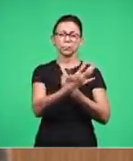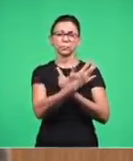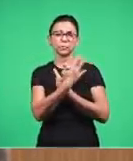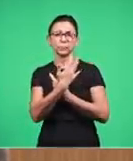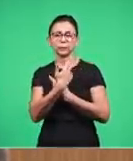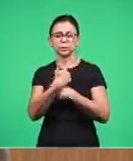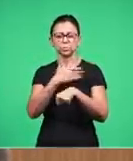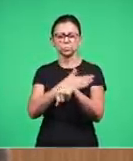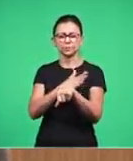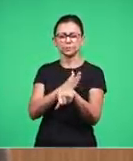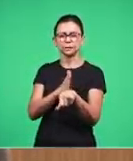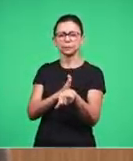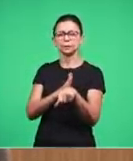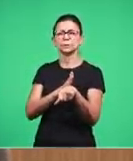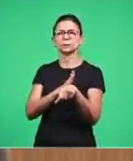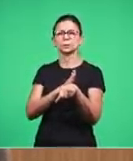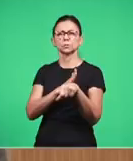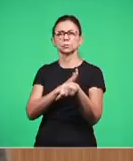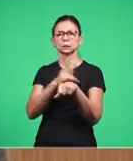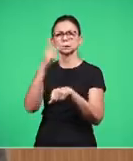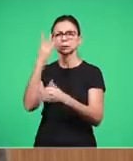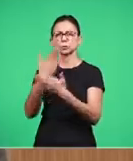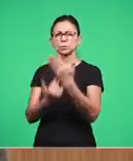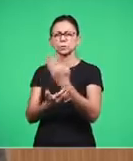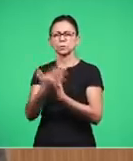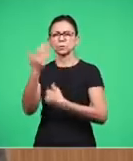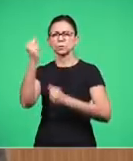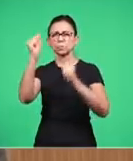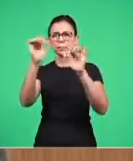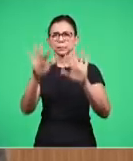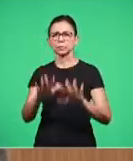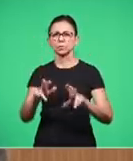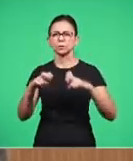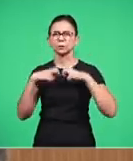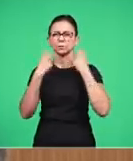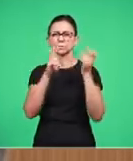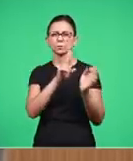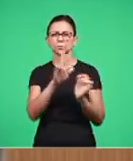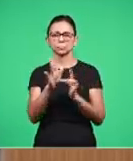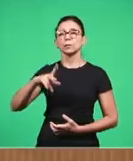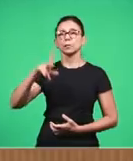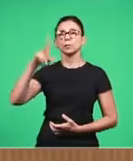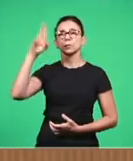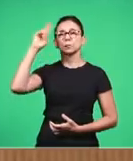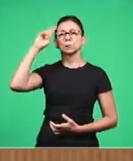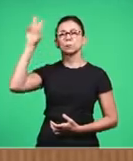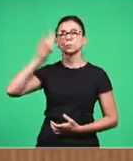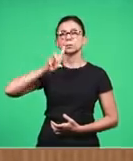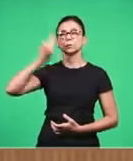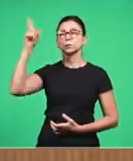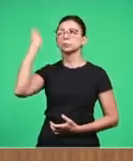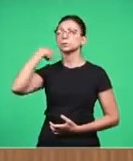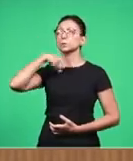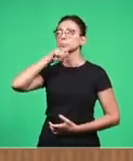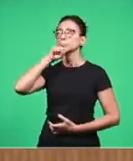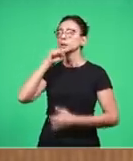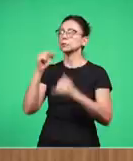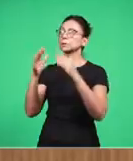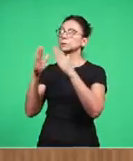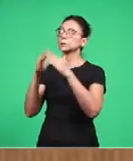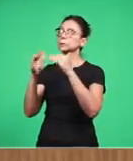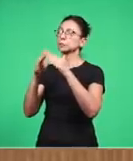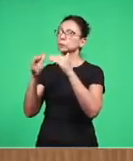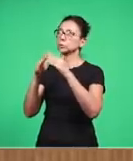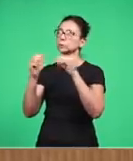momento, Senhor, debaixo, Senhor, das tuas asas. Assim nós clamamos, em nome de Jesus. Amém. Nós suplicamos a tua bênção nesta